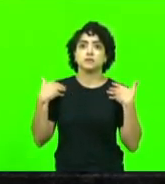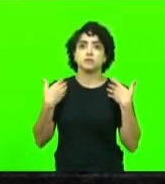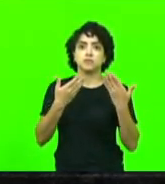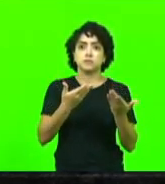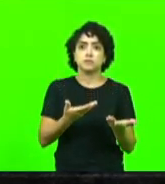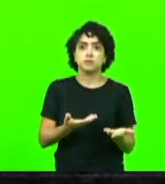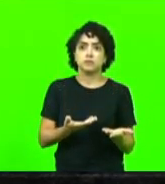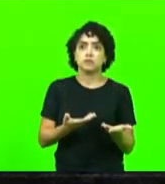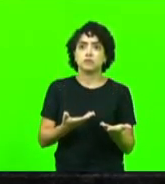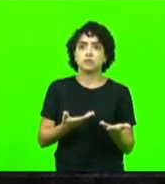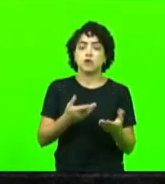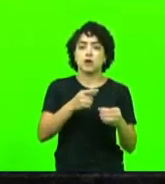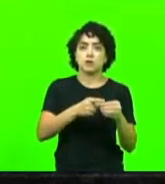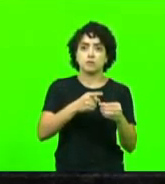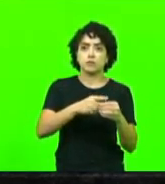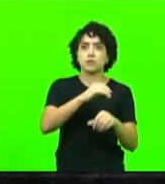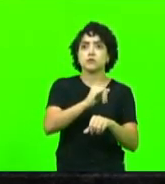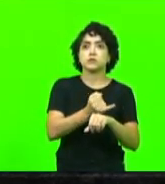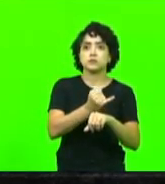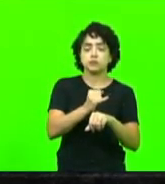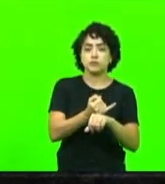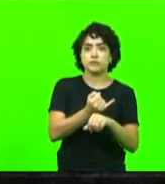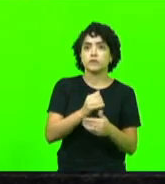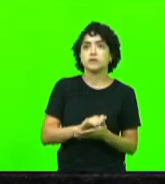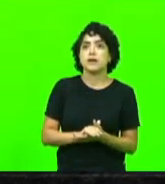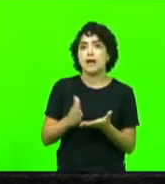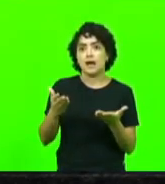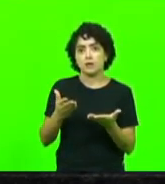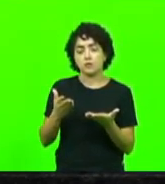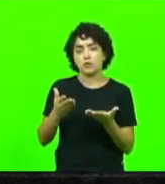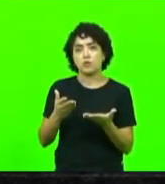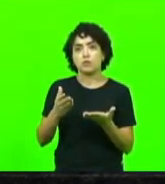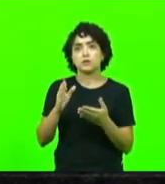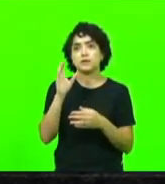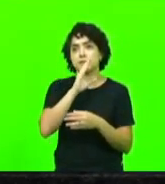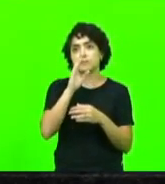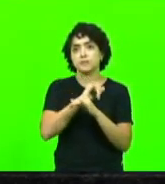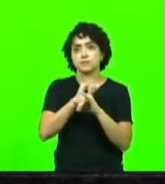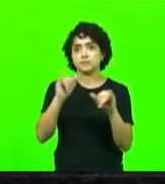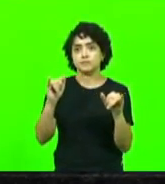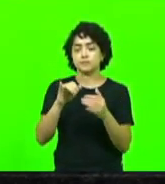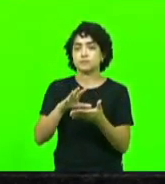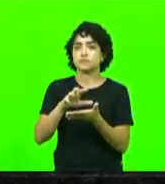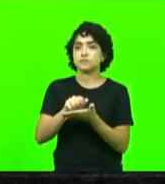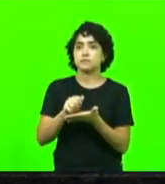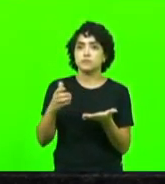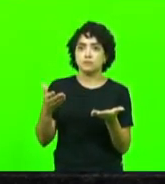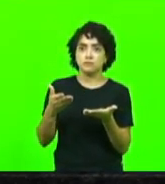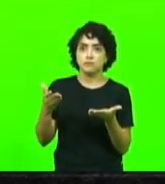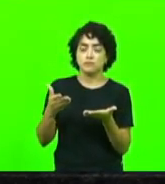Excelência ao município de Joinville. Ainda em breves comunicações, inscrito para falar,